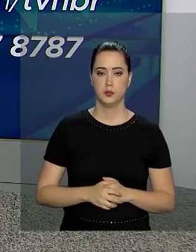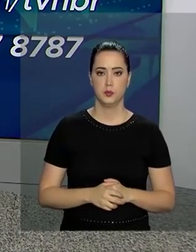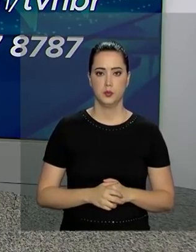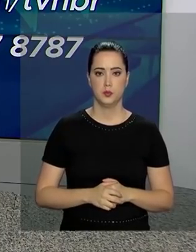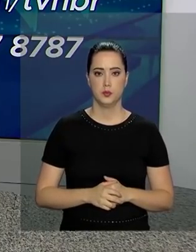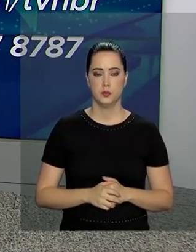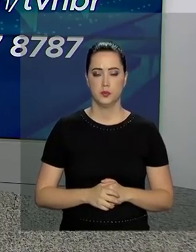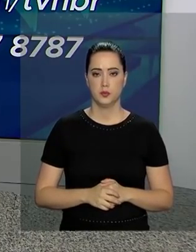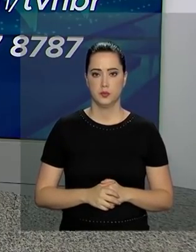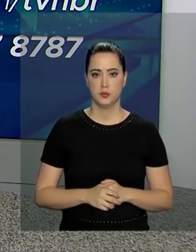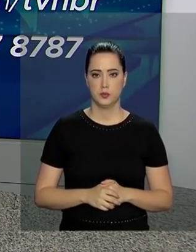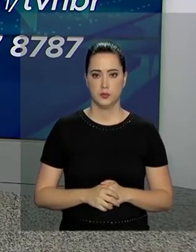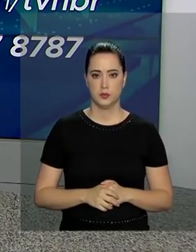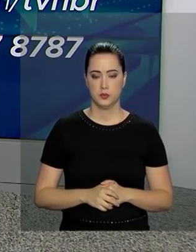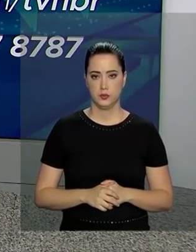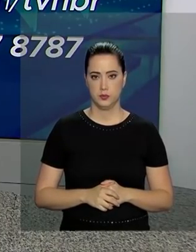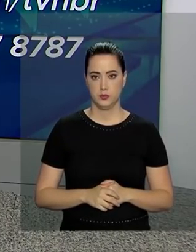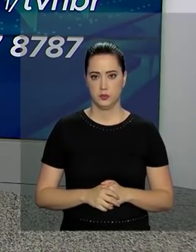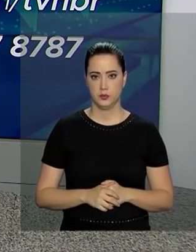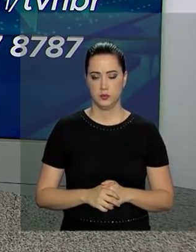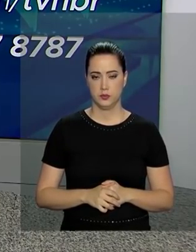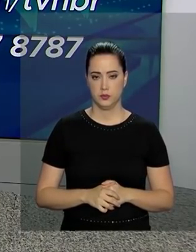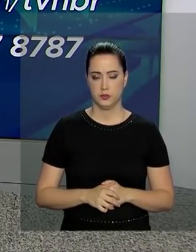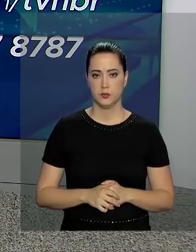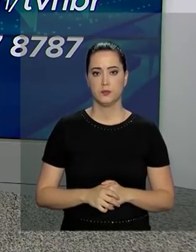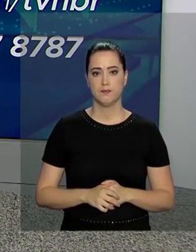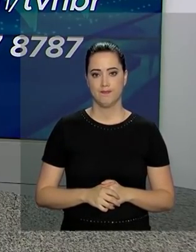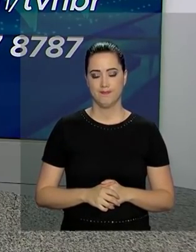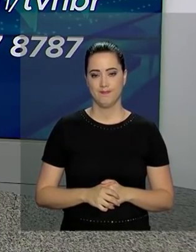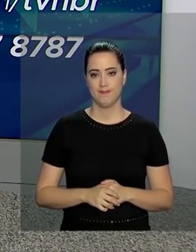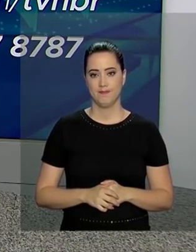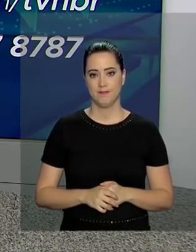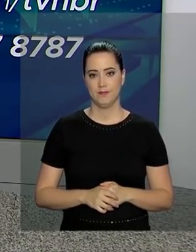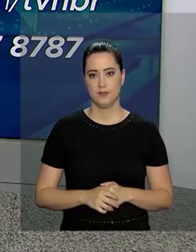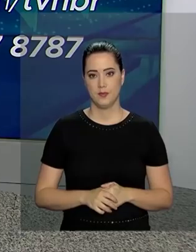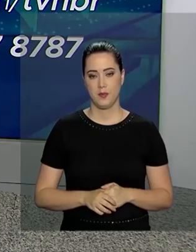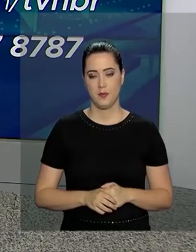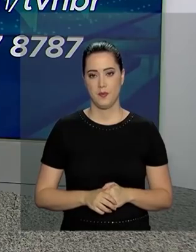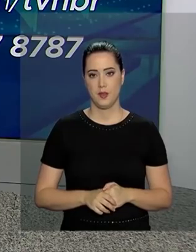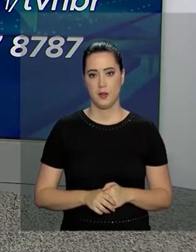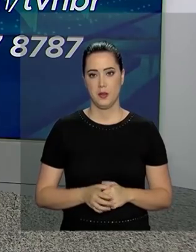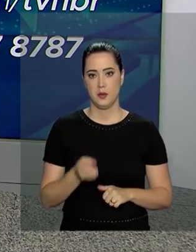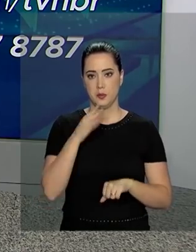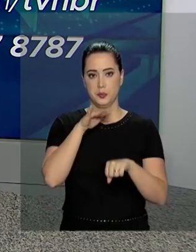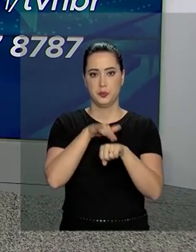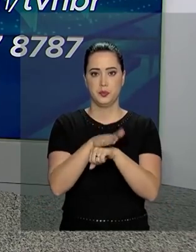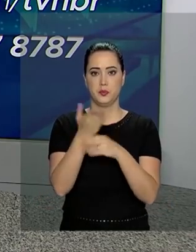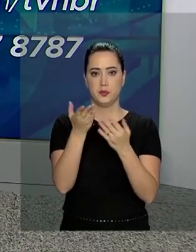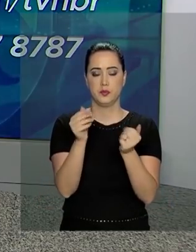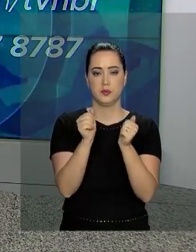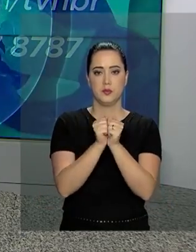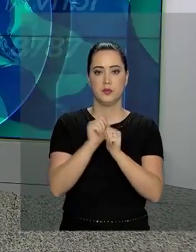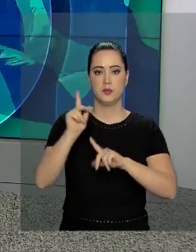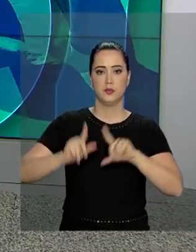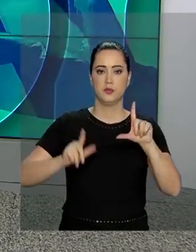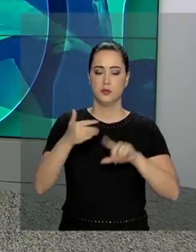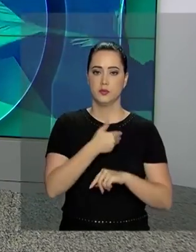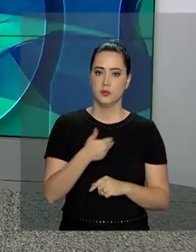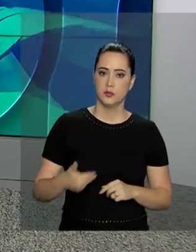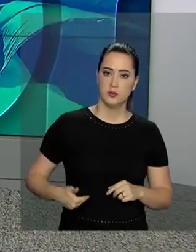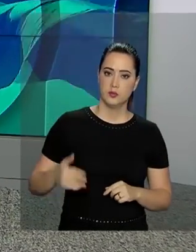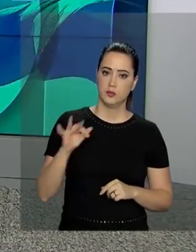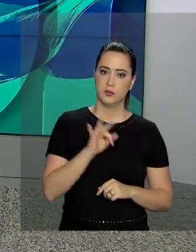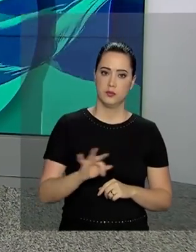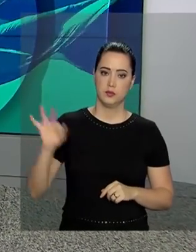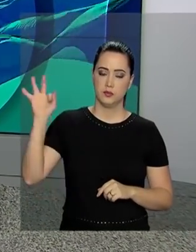619-9867-8787. Uma boa noite para você e continue com